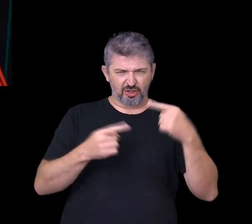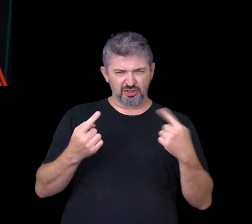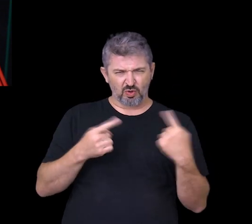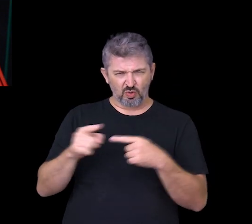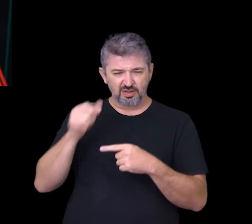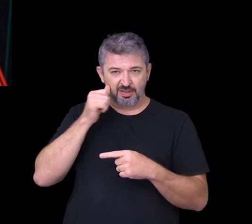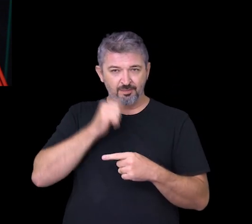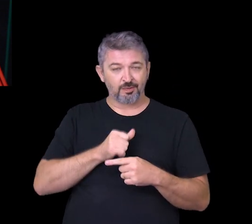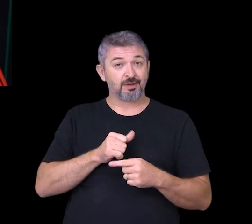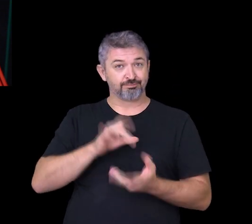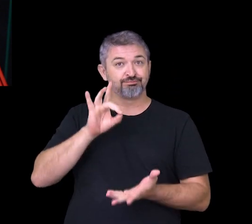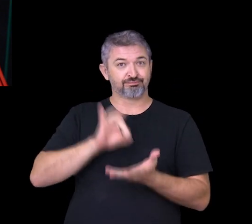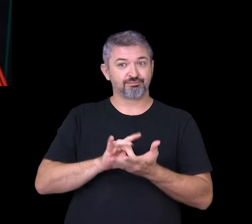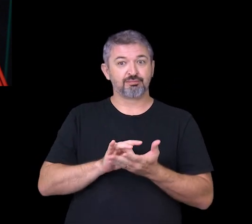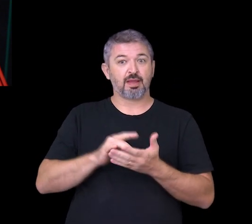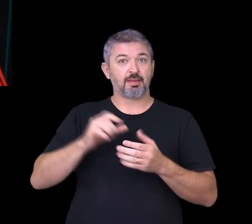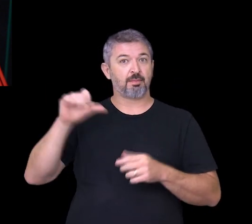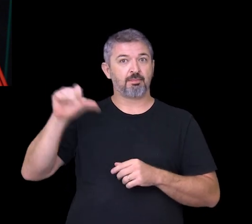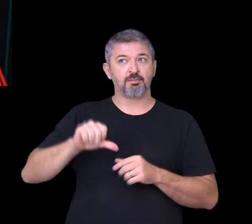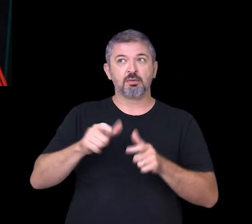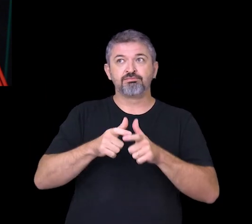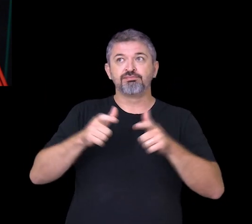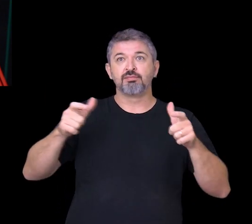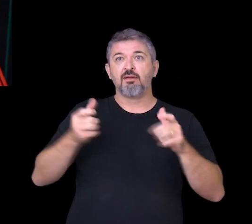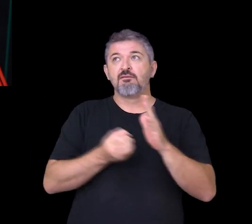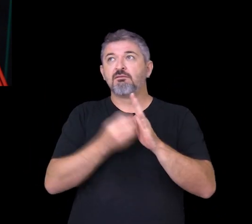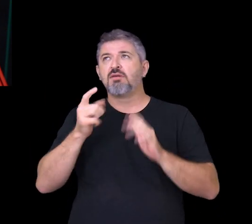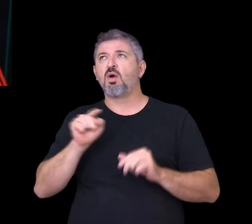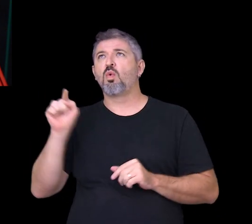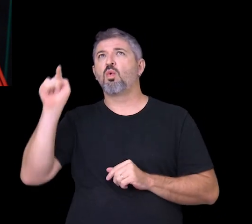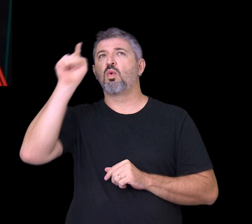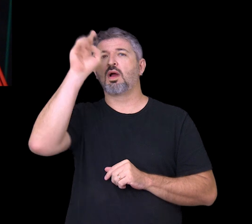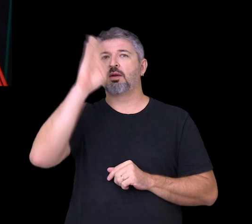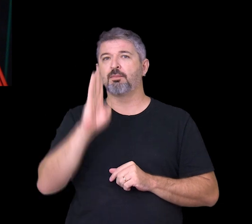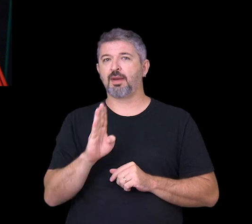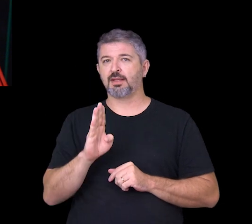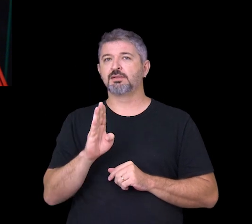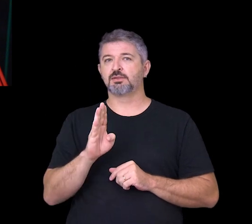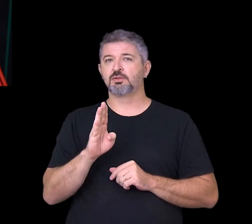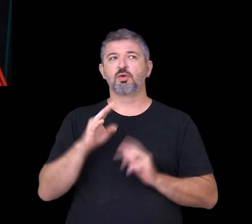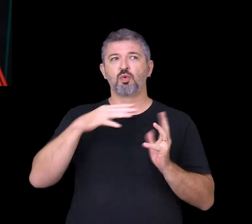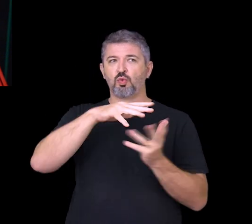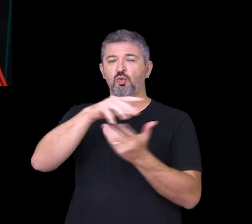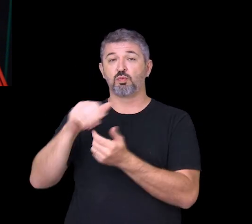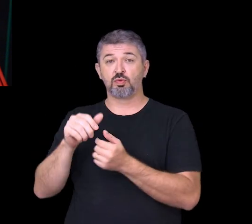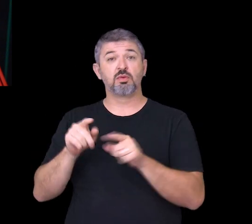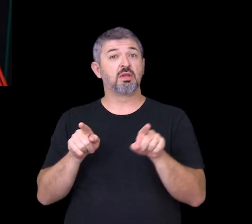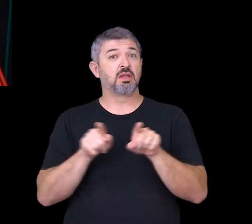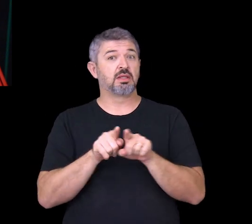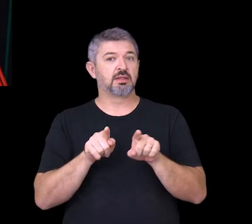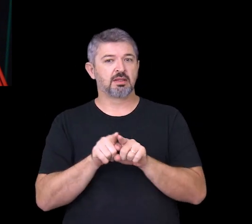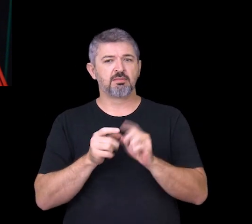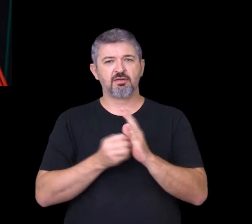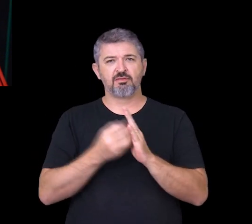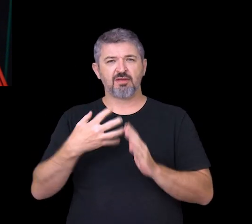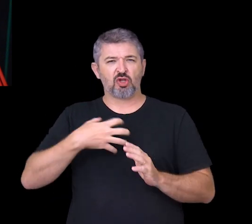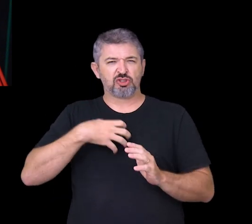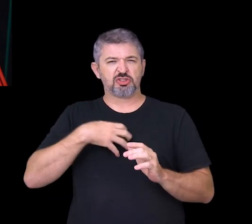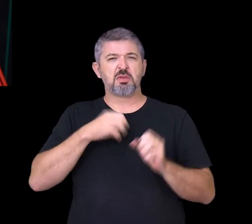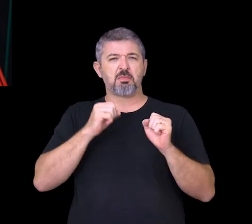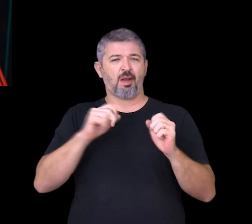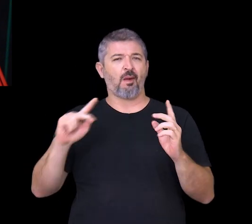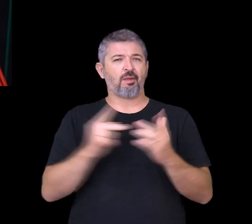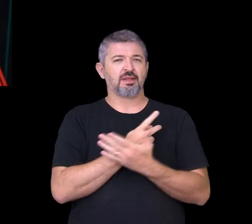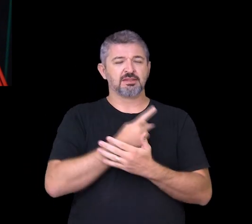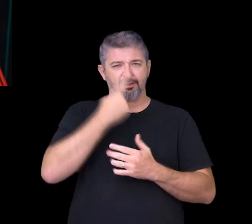contra as mulheres é uma realidade crescente e preocupante em diversos países, incluindo o Brasil. Também são diversas as formas